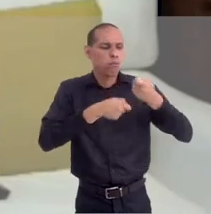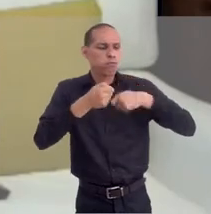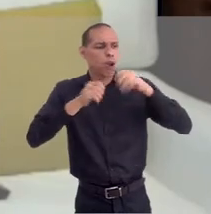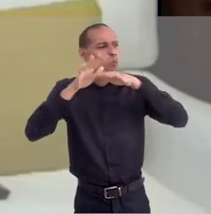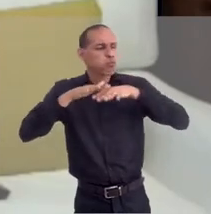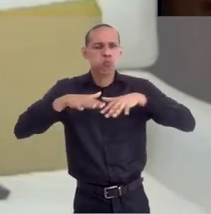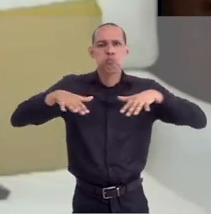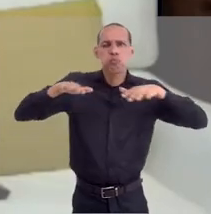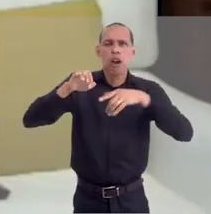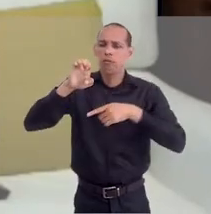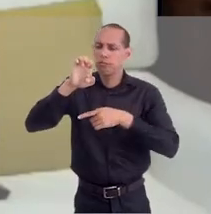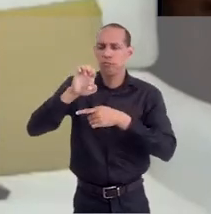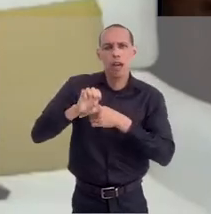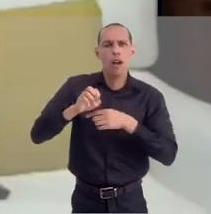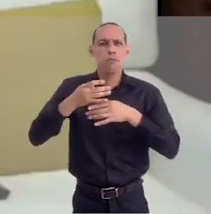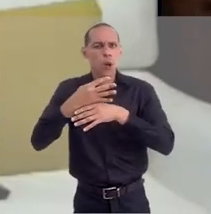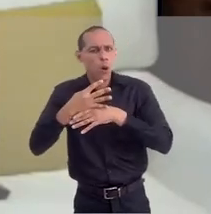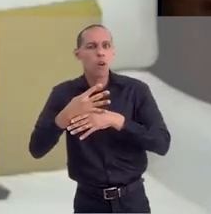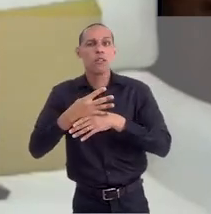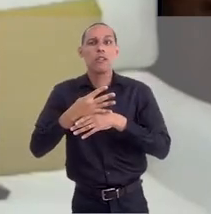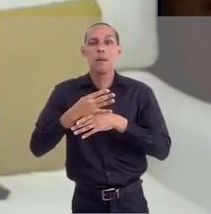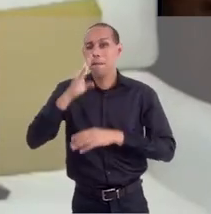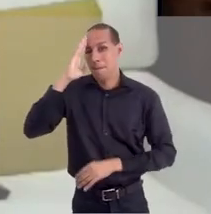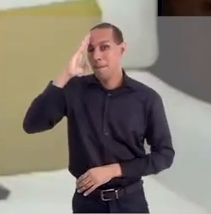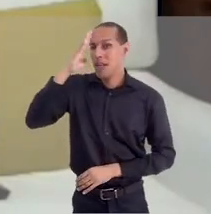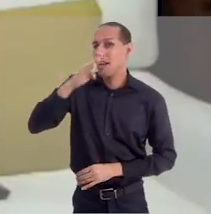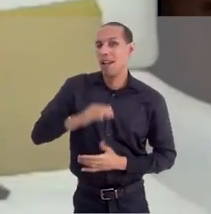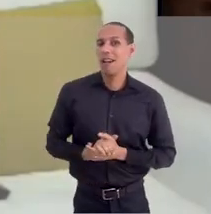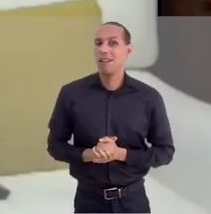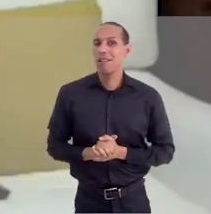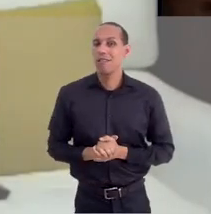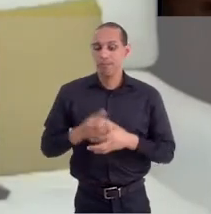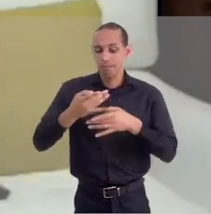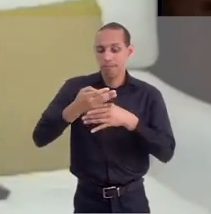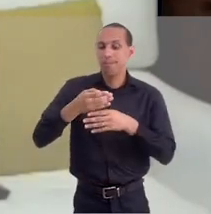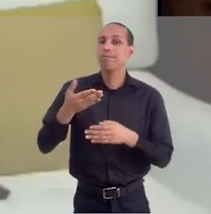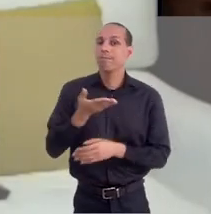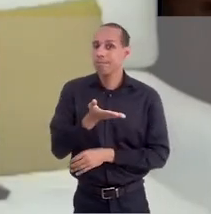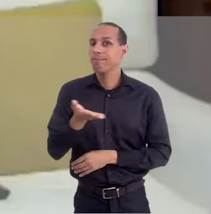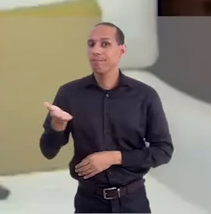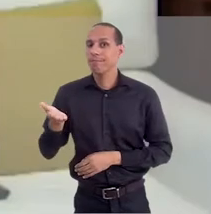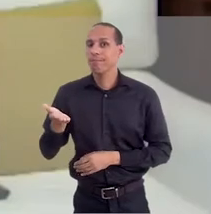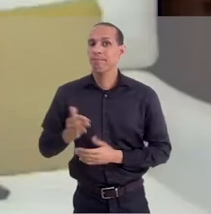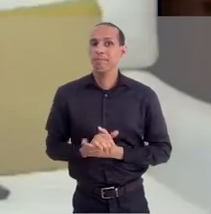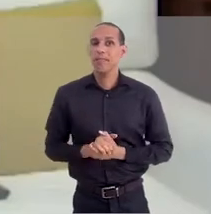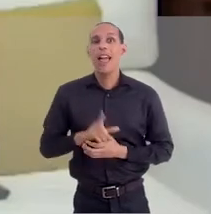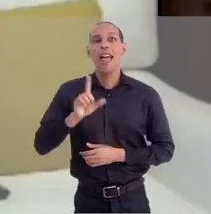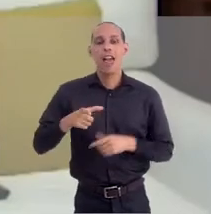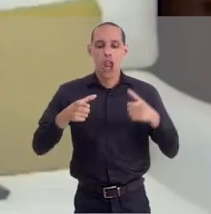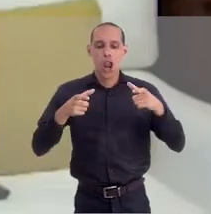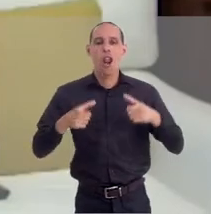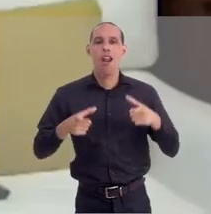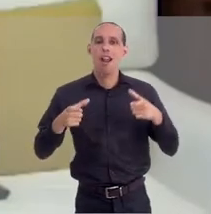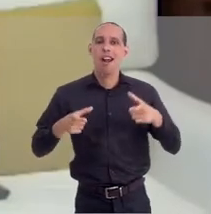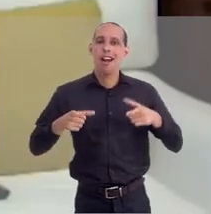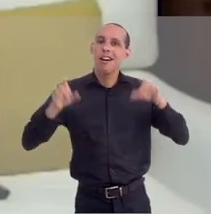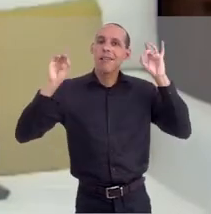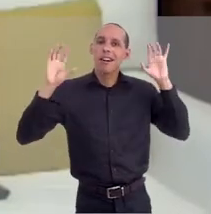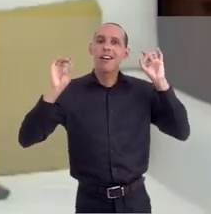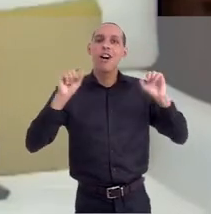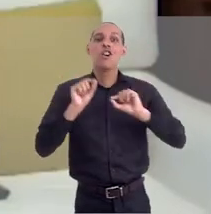as administrações, né, estaduais e municipais, e, sobretudo, os municípios, que são, né, o